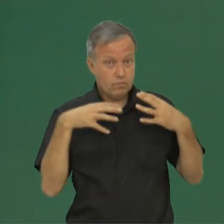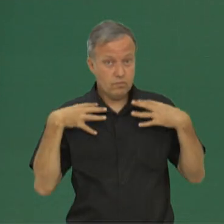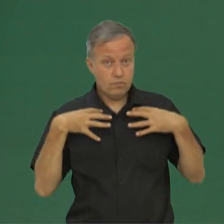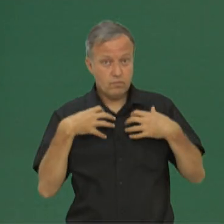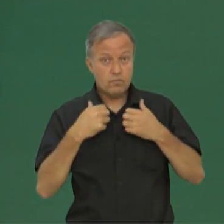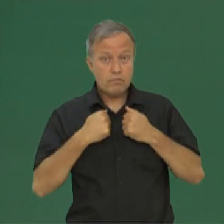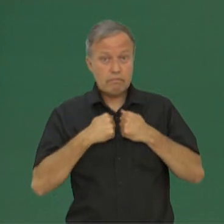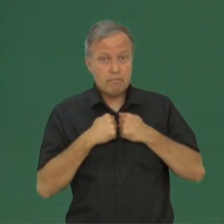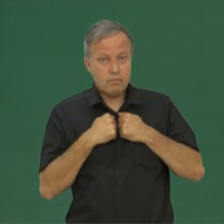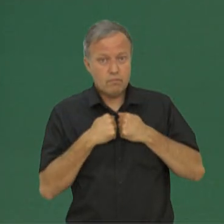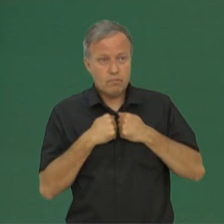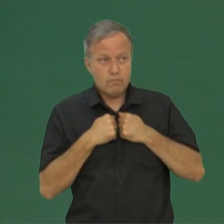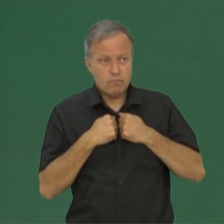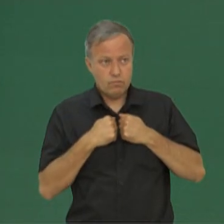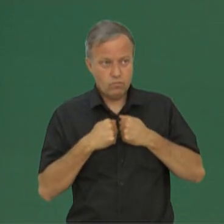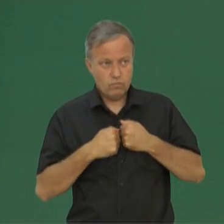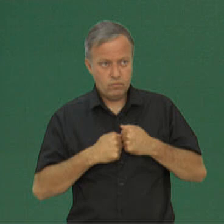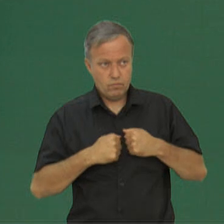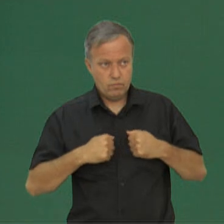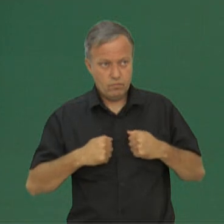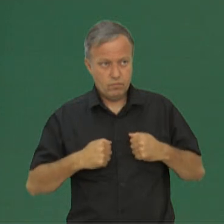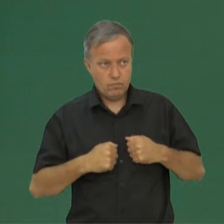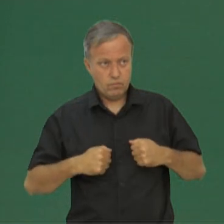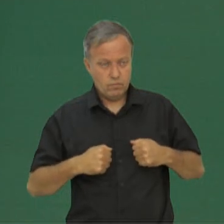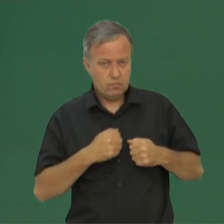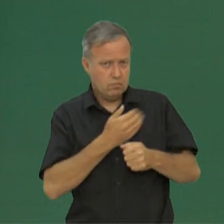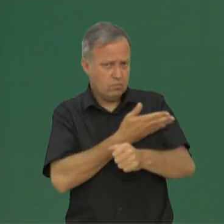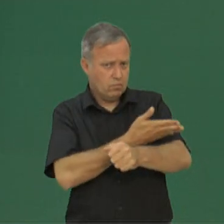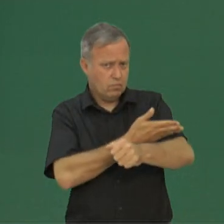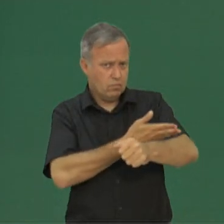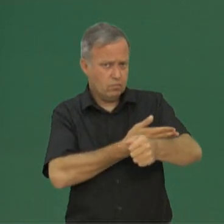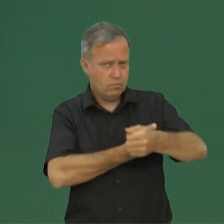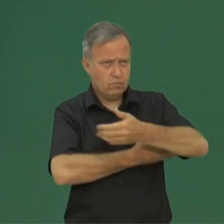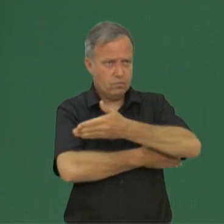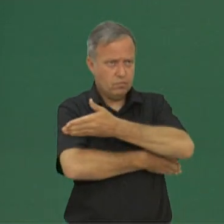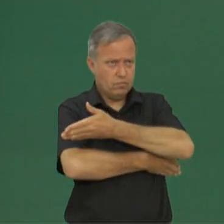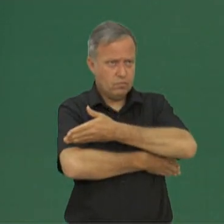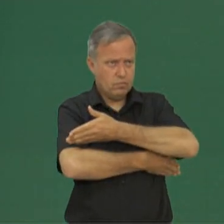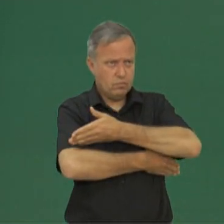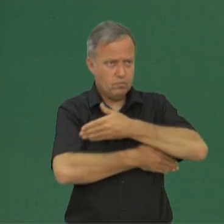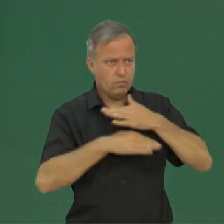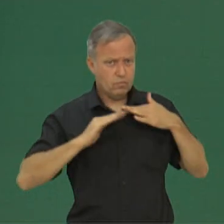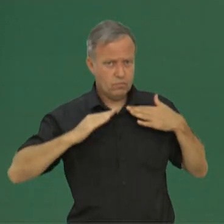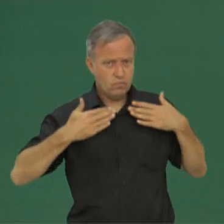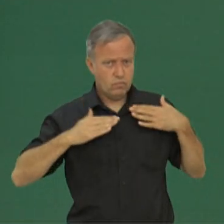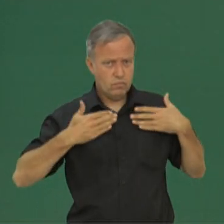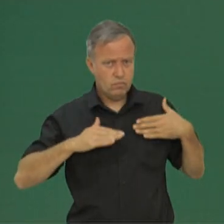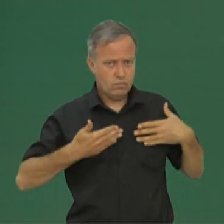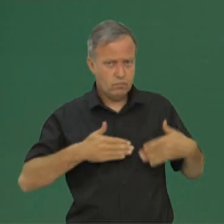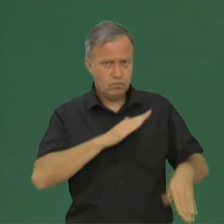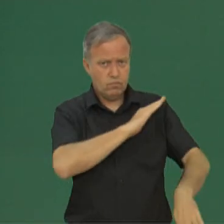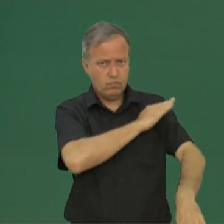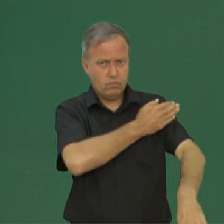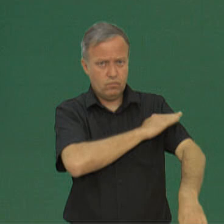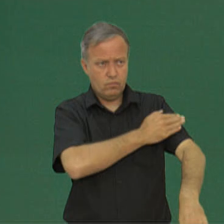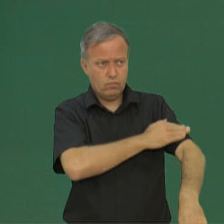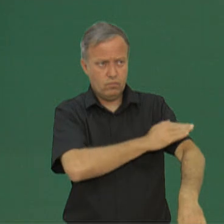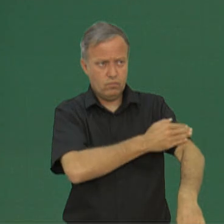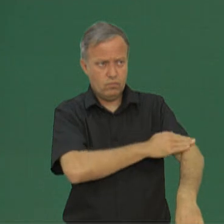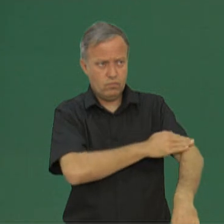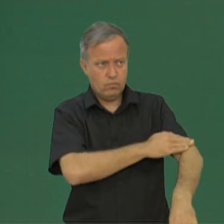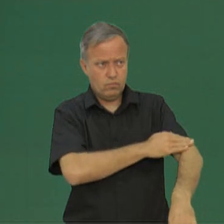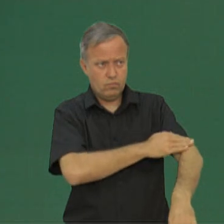justinho, né? Aqui, no caso, tem algumas mangas, né? Alguns babadinhos na manga, né?